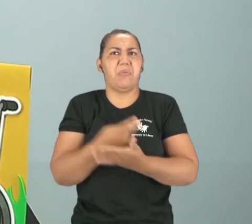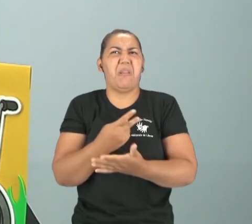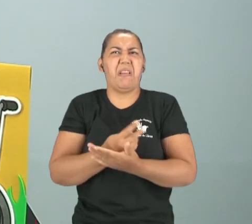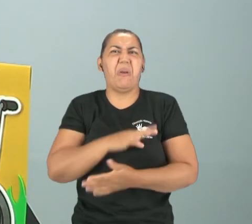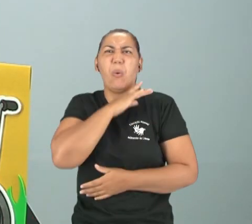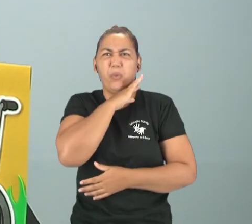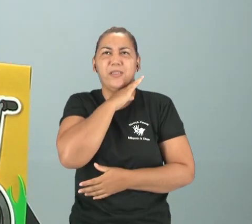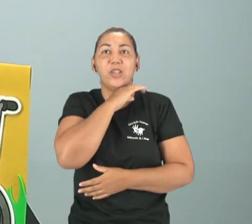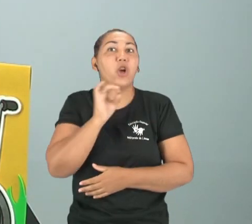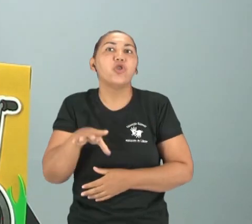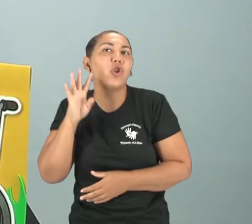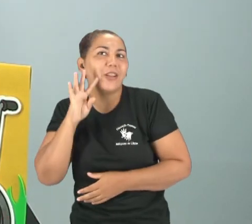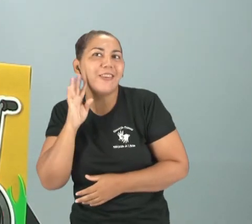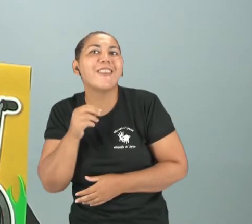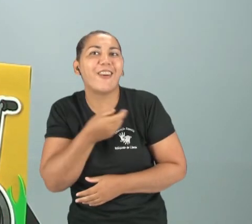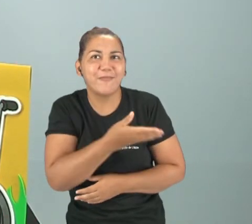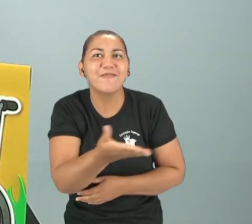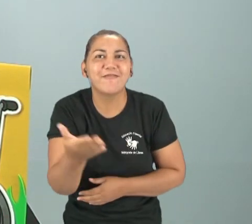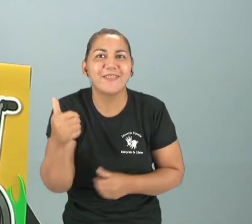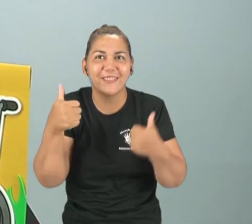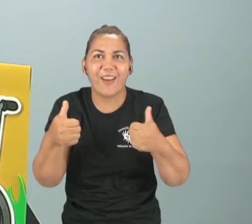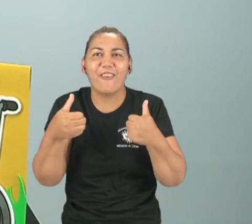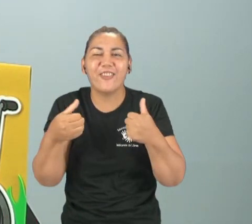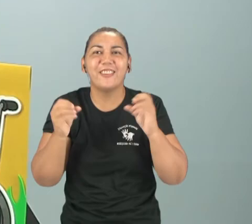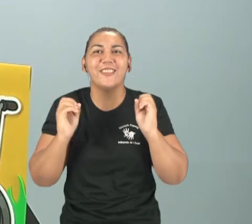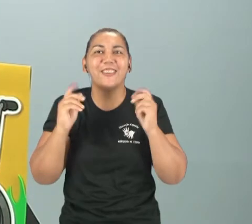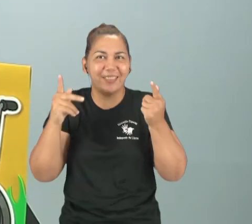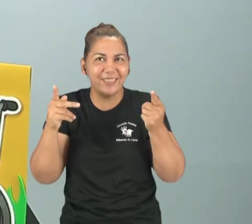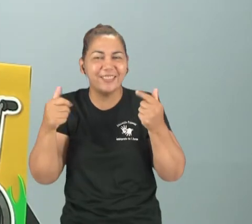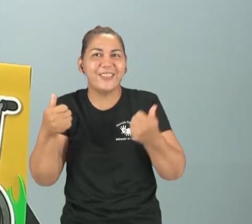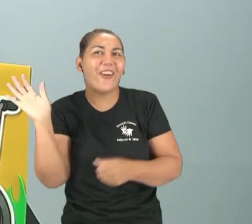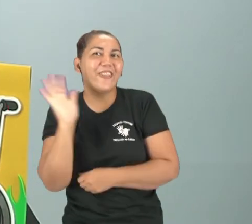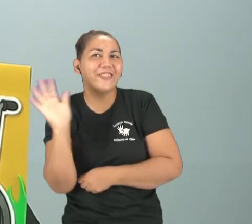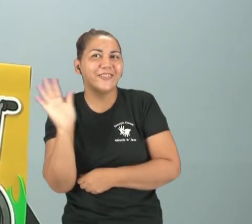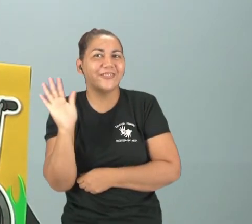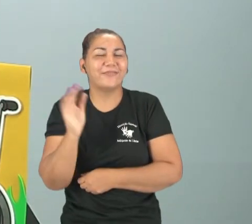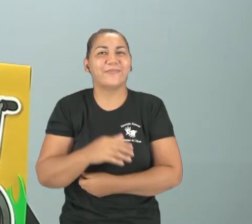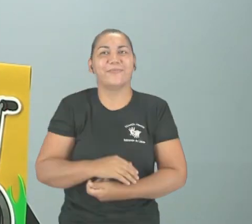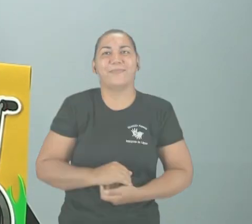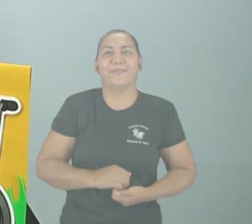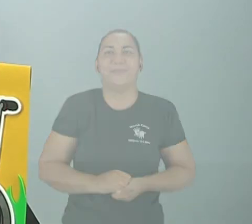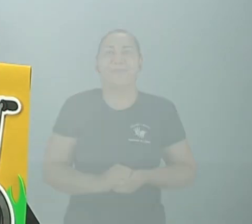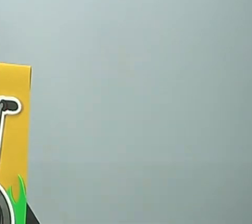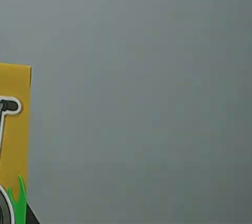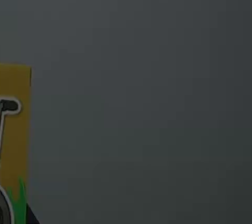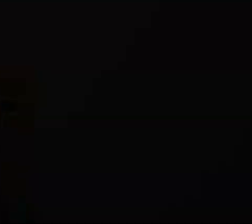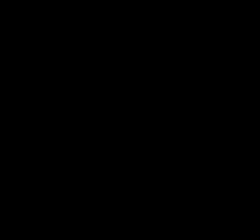você. Tudo bem, crianças? Até mais. Tchau, tchau. Até logo.